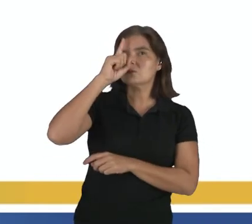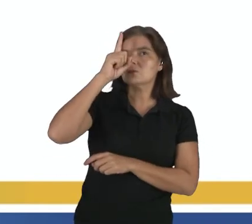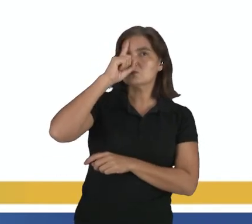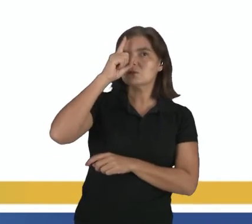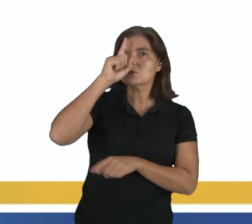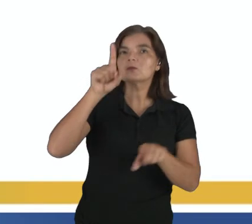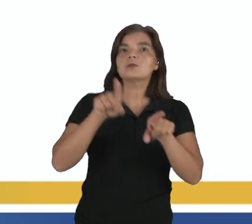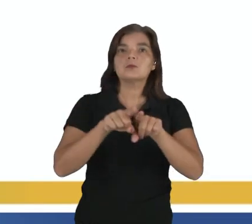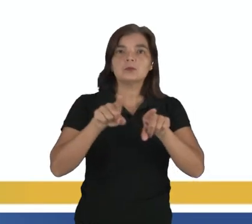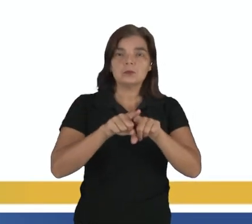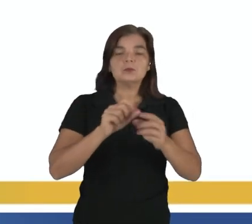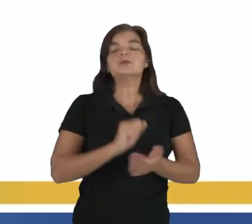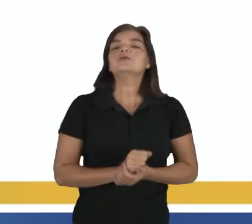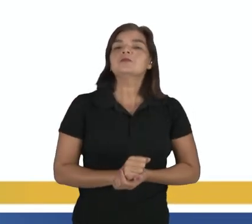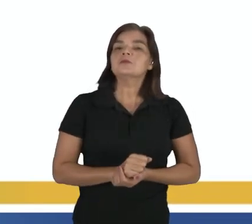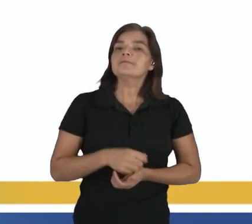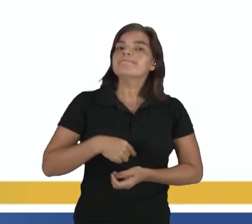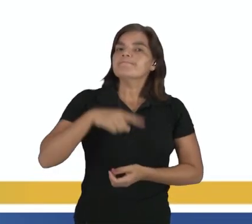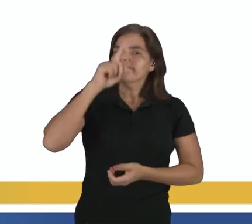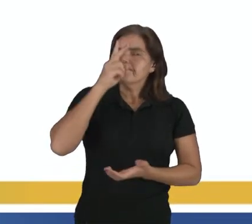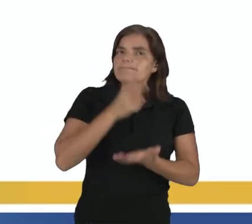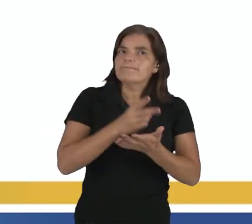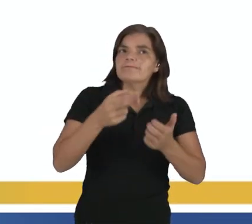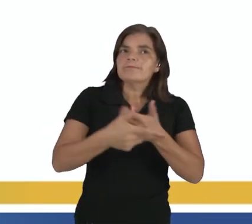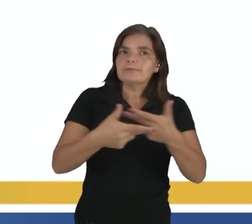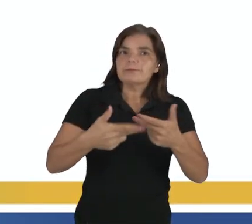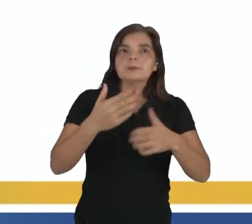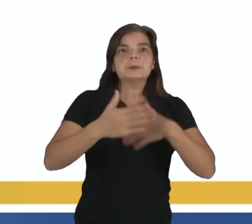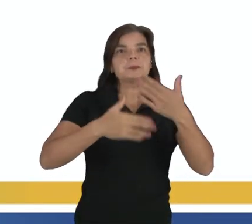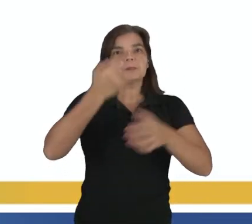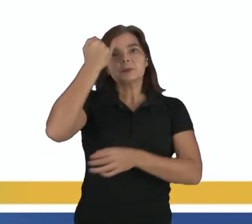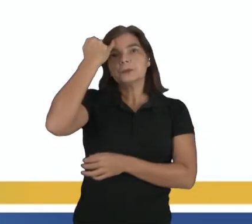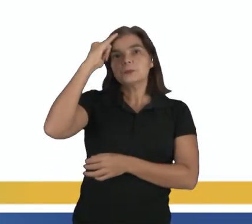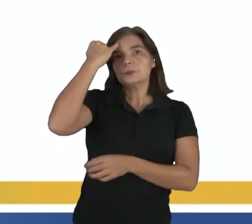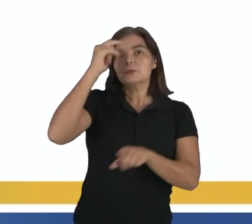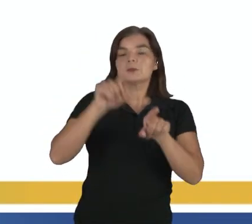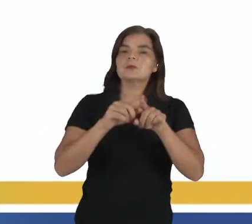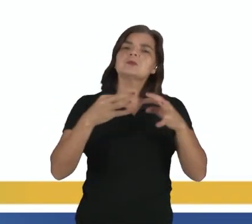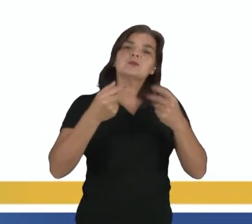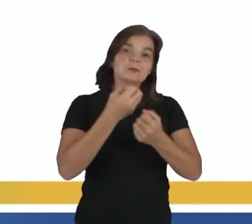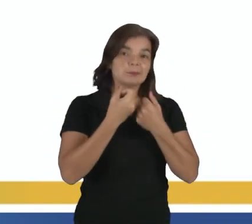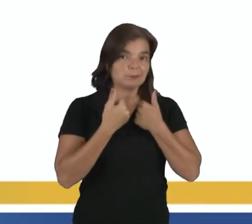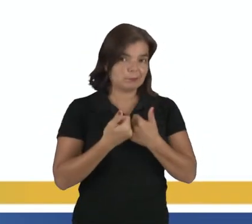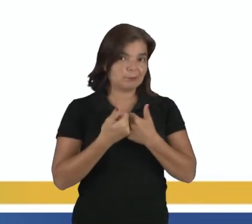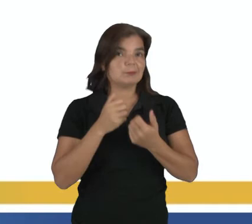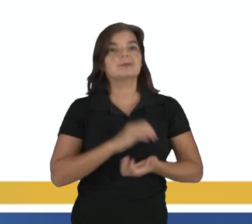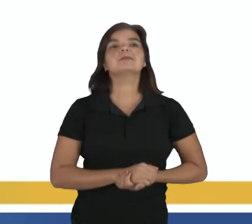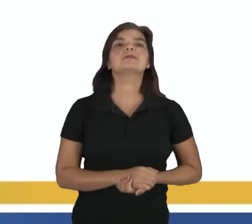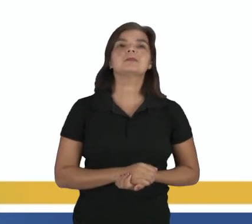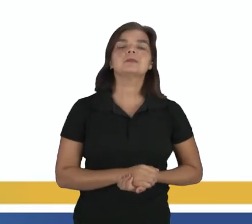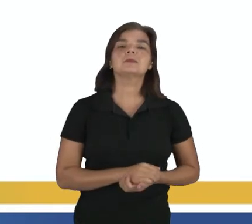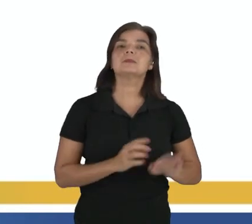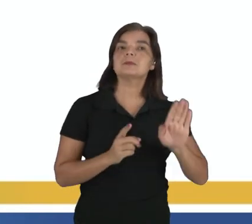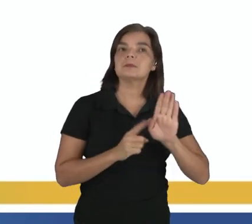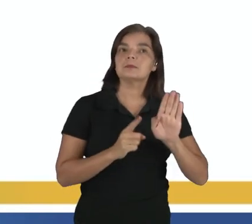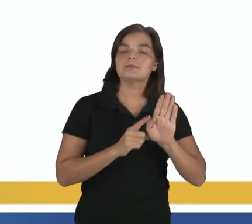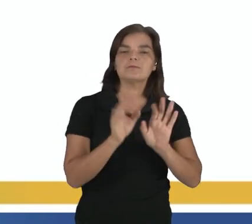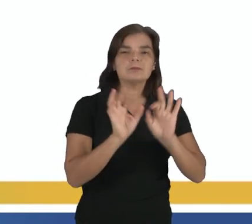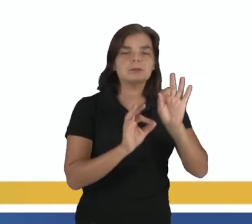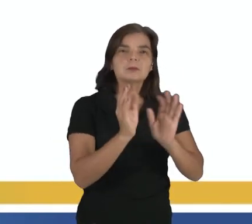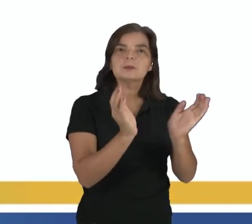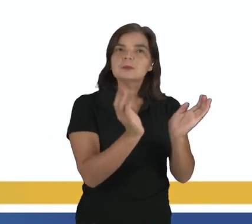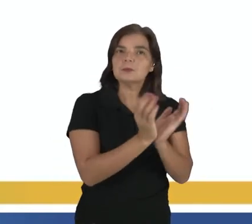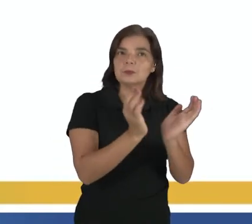cotidiano, amenizando a dura rotina e desenvolvendo a ideia de que está tudo bem. Alternativa